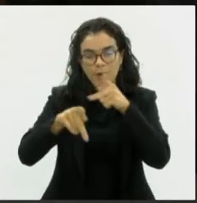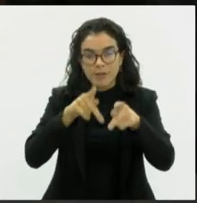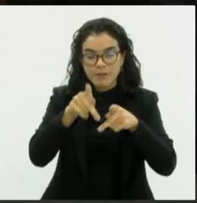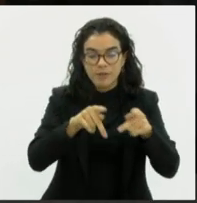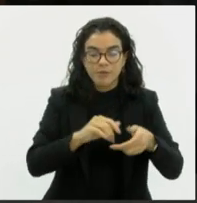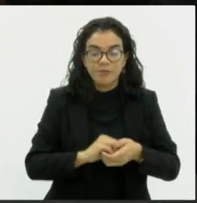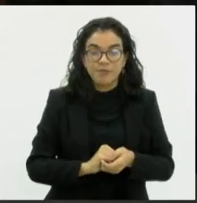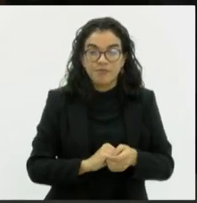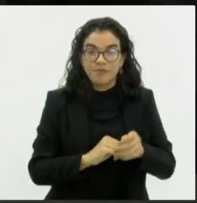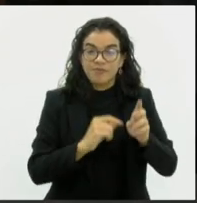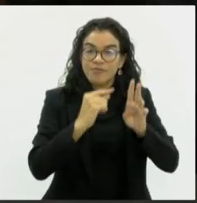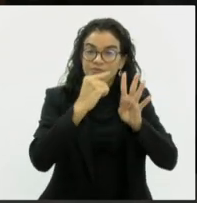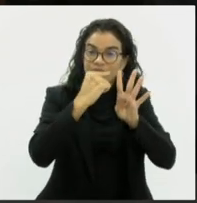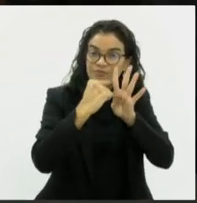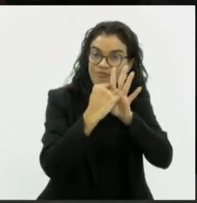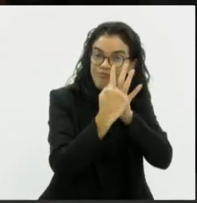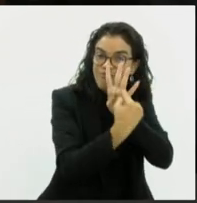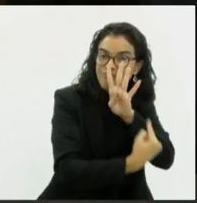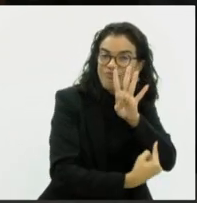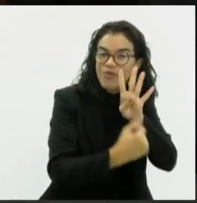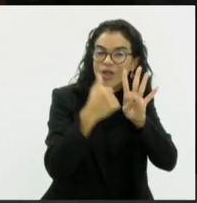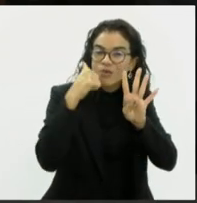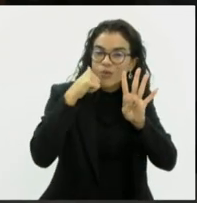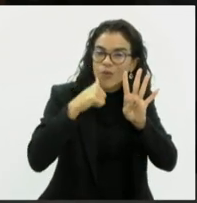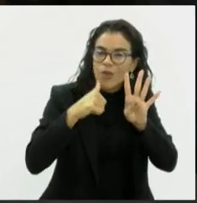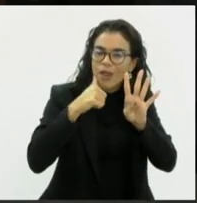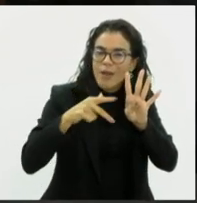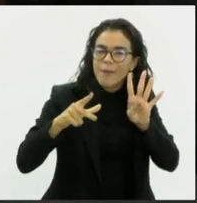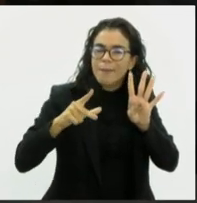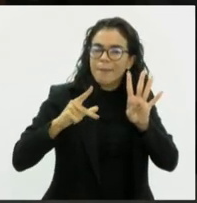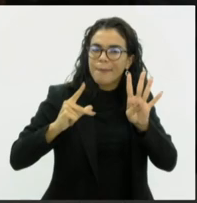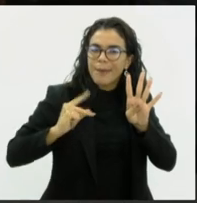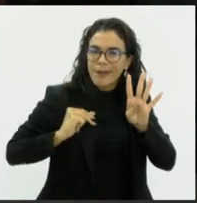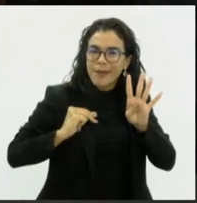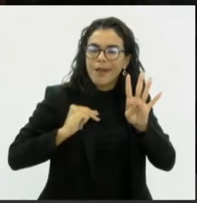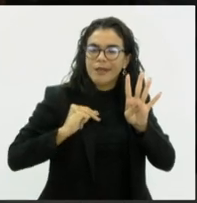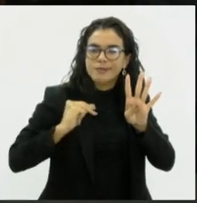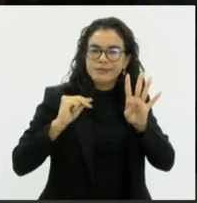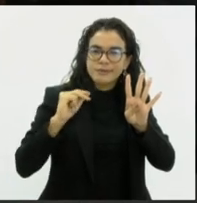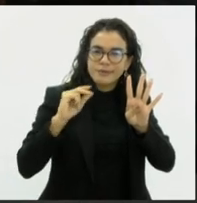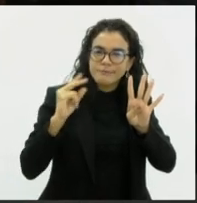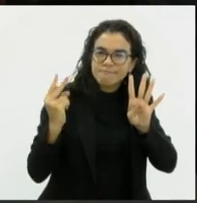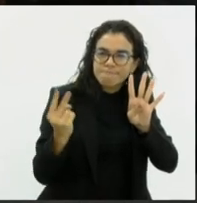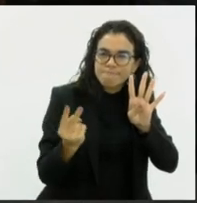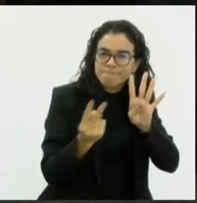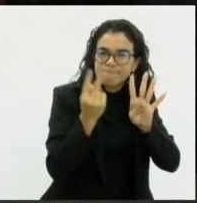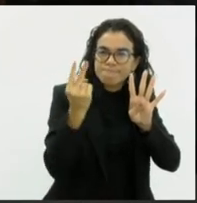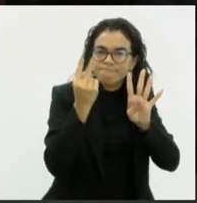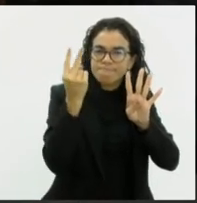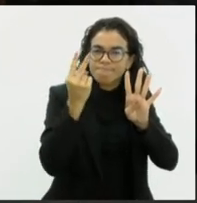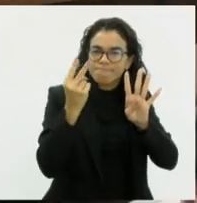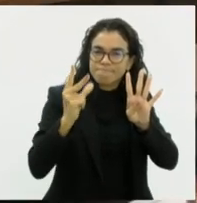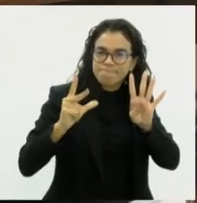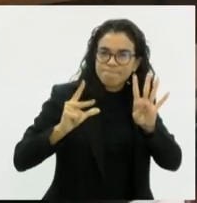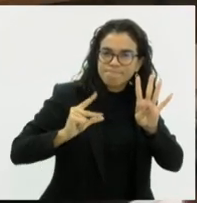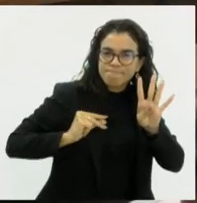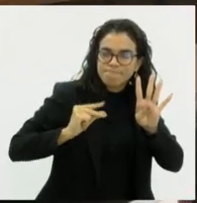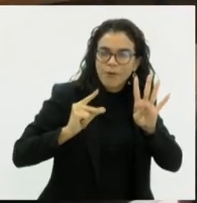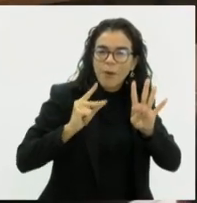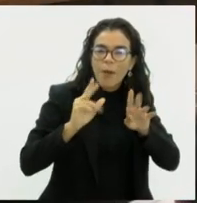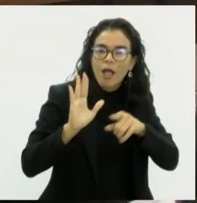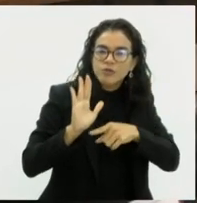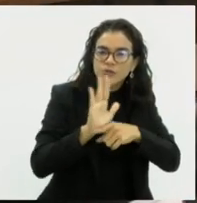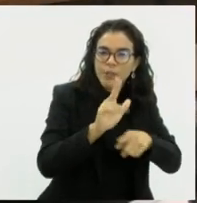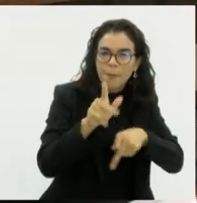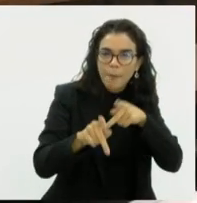As homenageadas merecem todo o nosso reconhecimento por suas contribuições para a população do